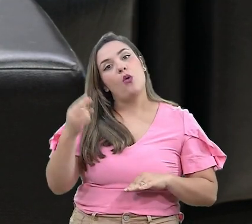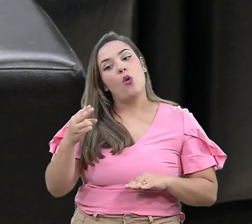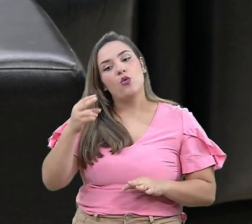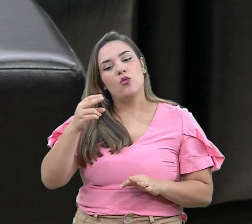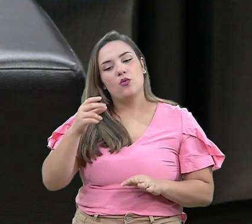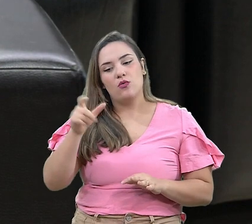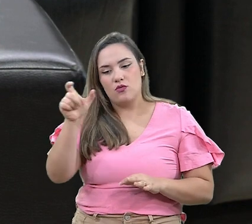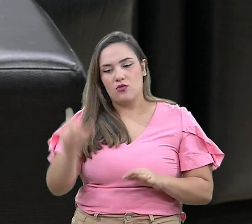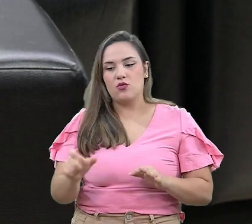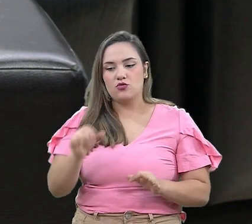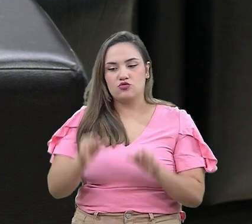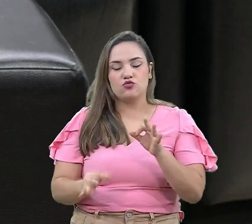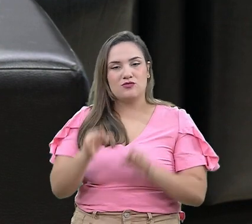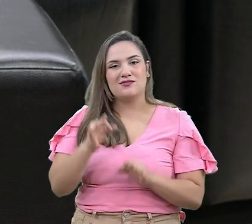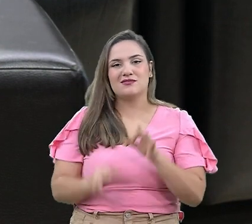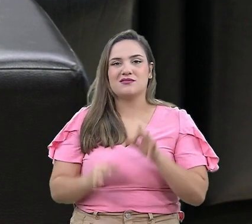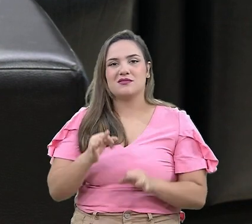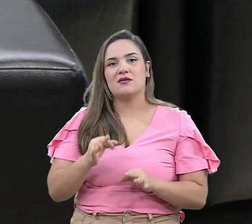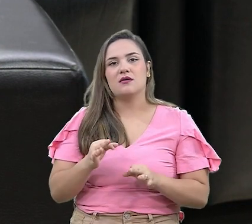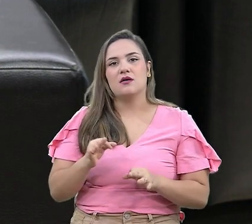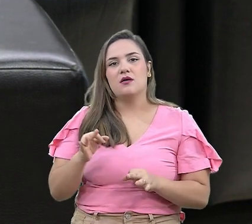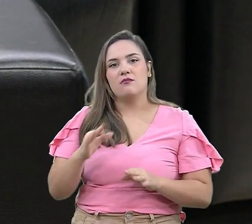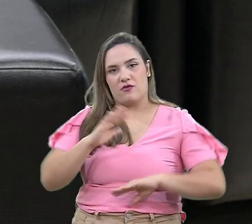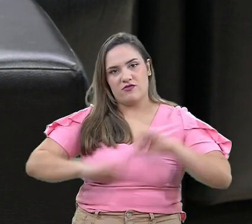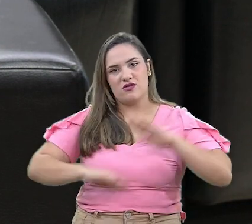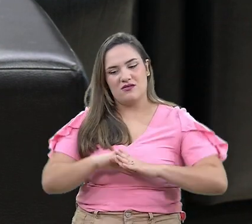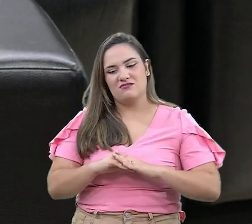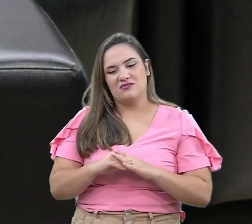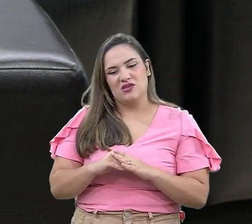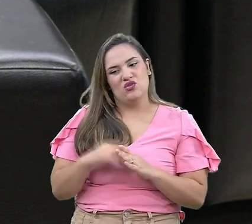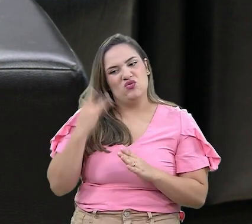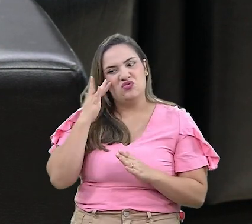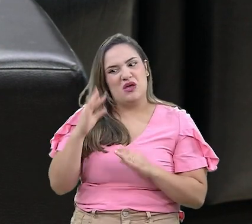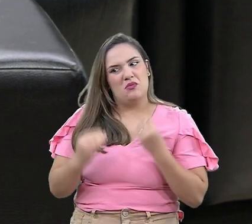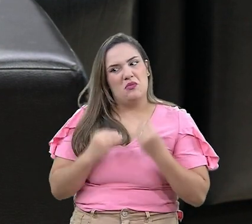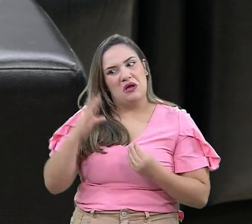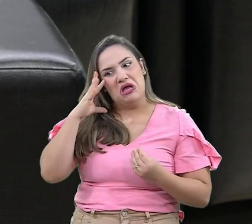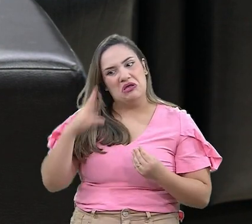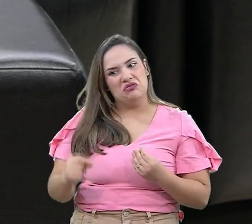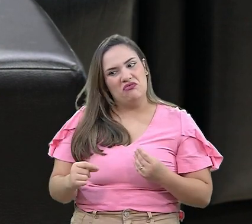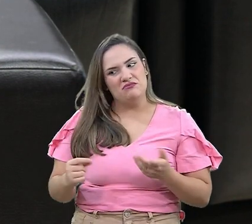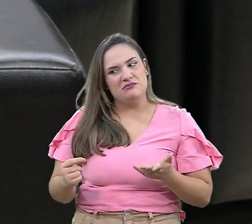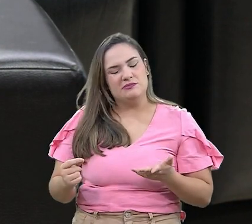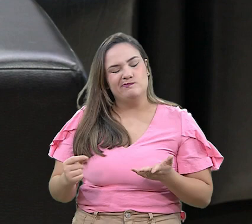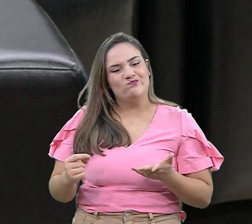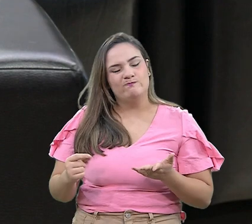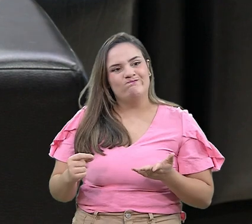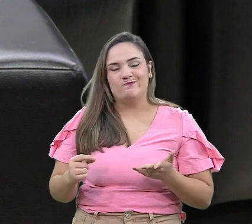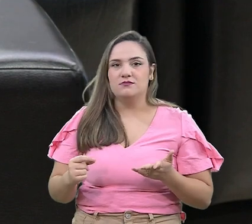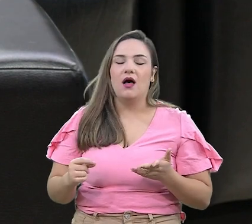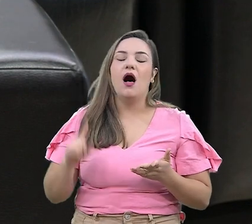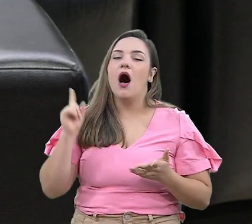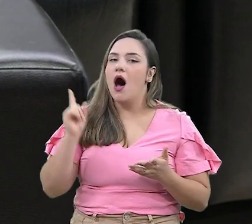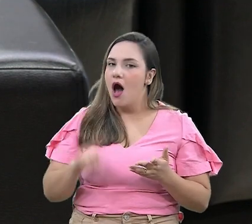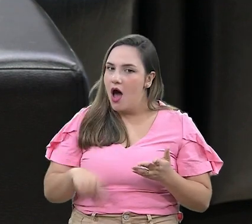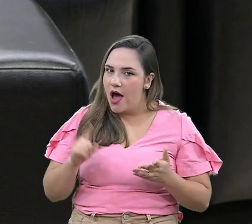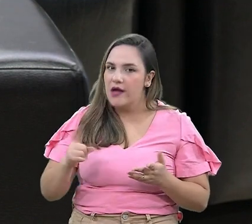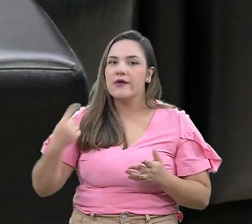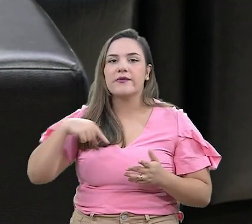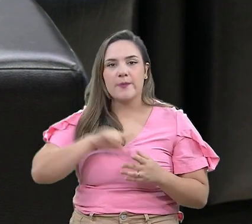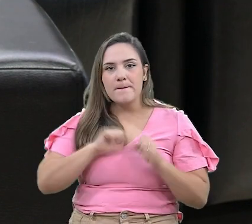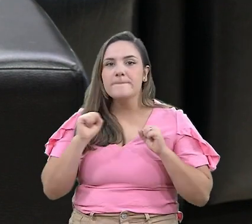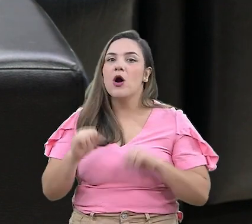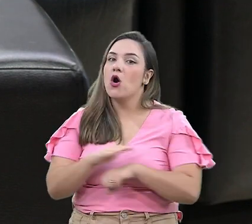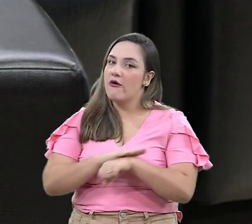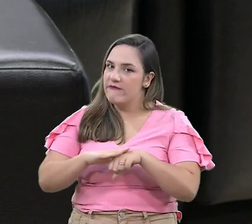muitas vezes o próprio magistrado, né? Ele não sabe muito como agir. Então, essa